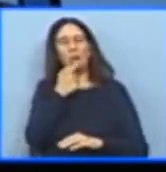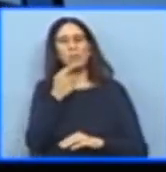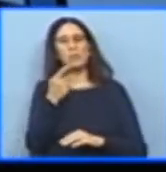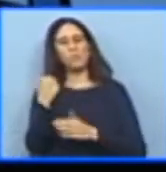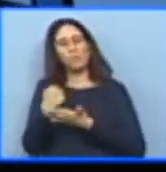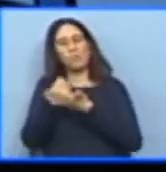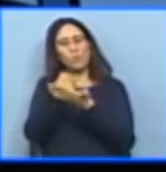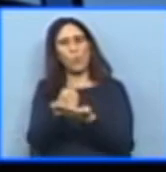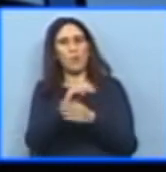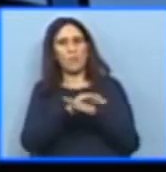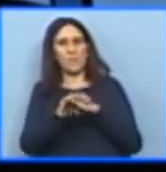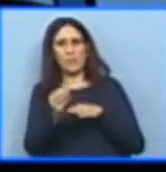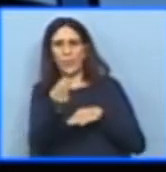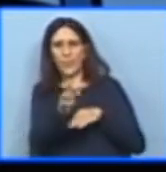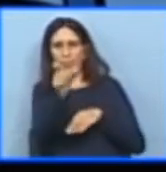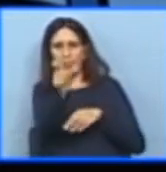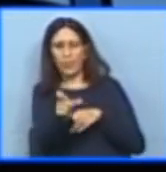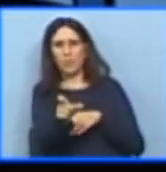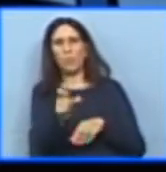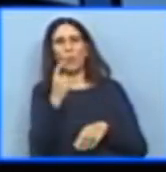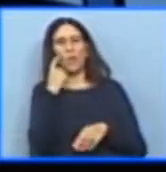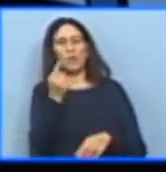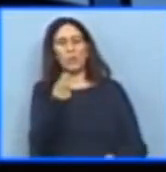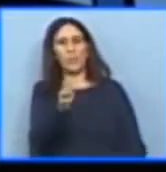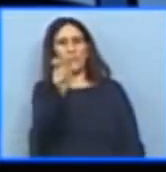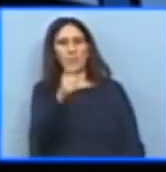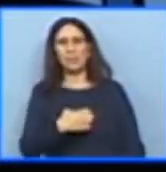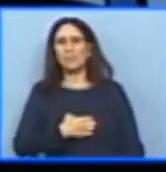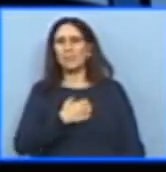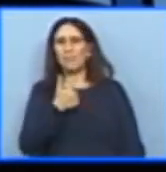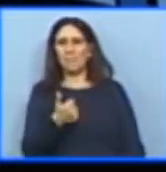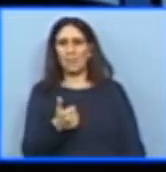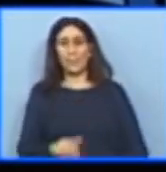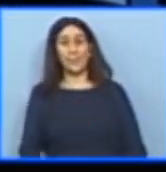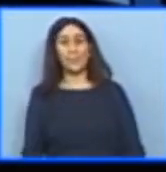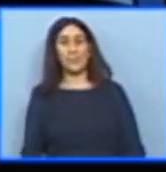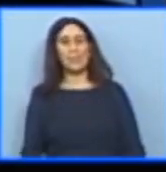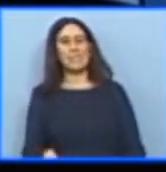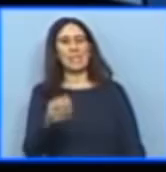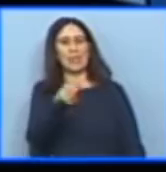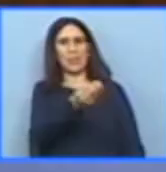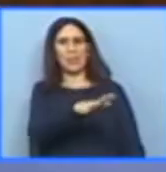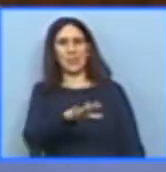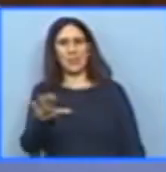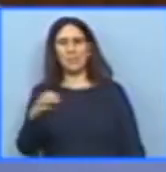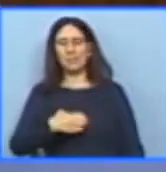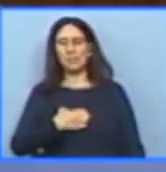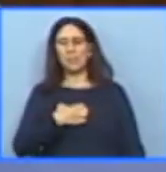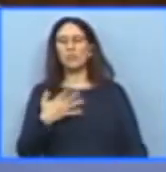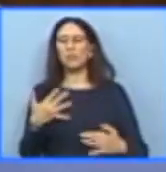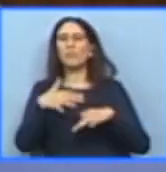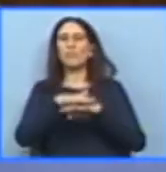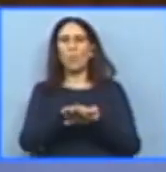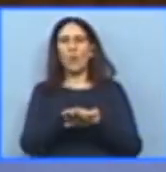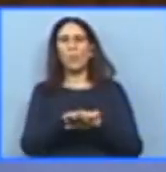suporte afetivo aquela criança para que a criança se sinta bem as crianças sintam integradas que tem